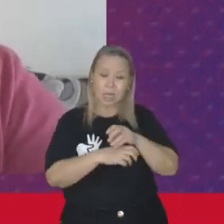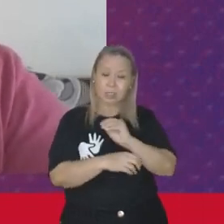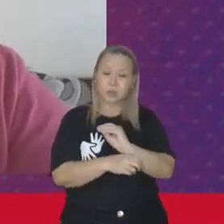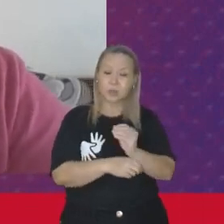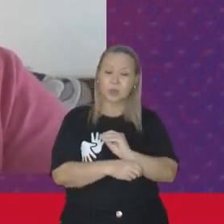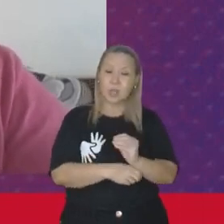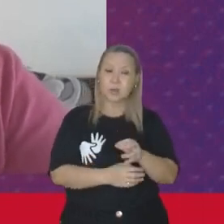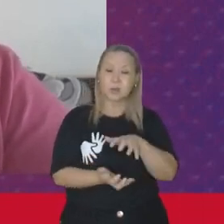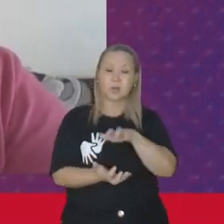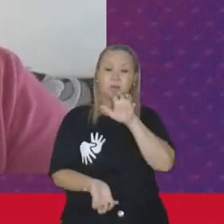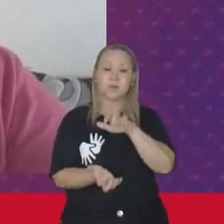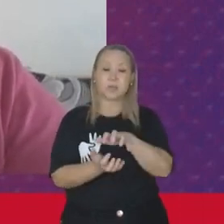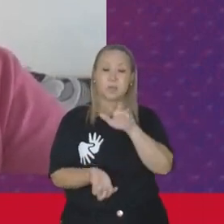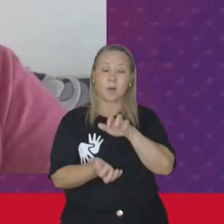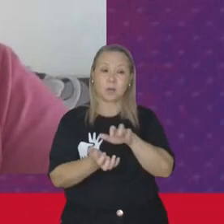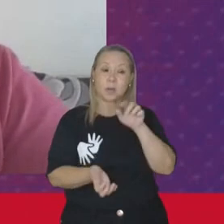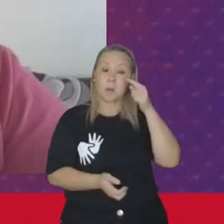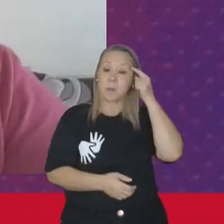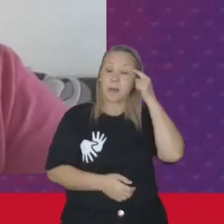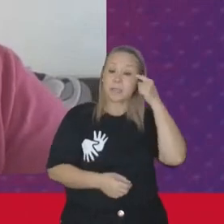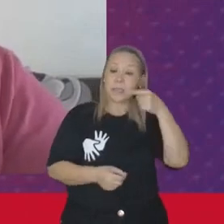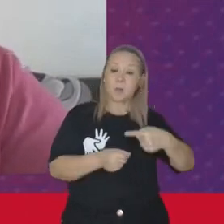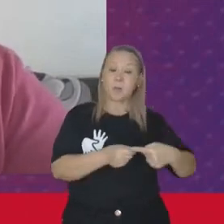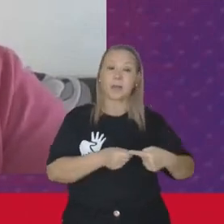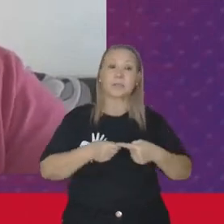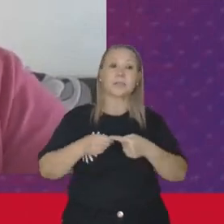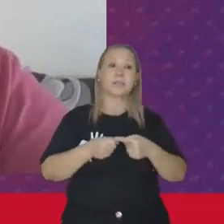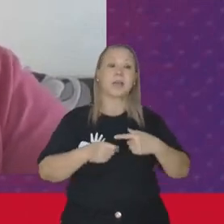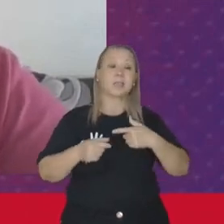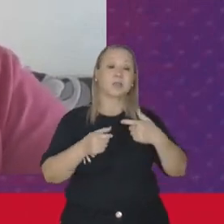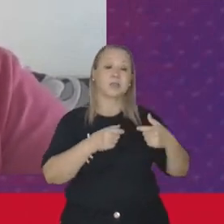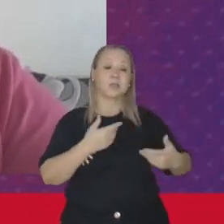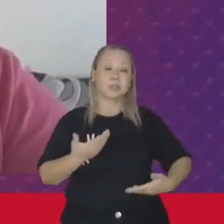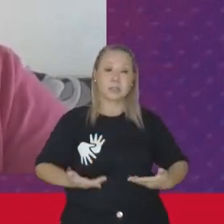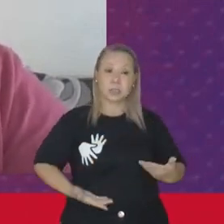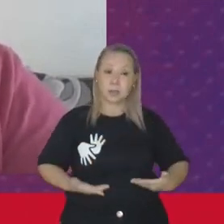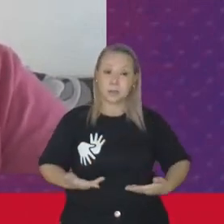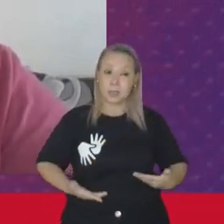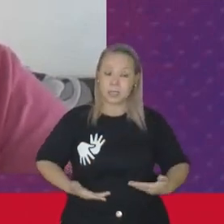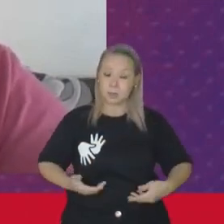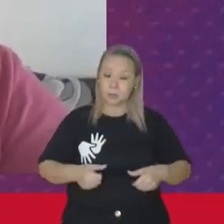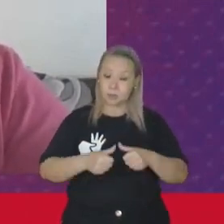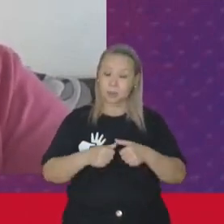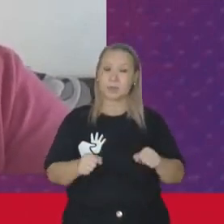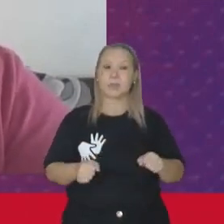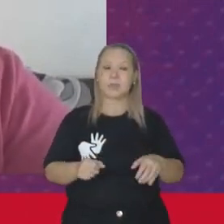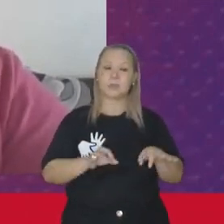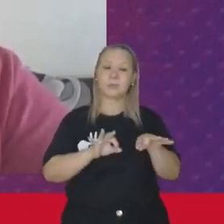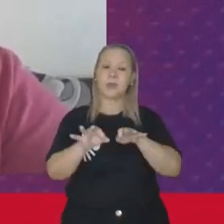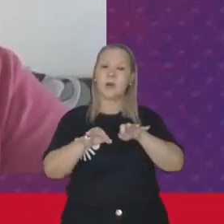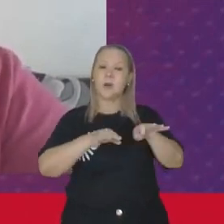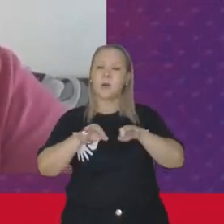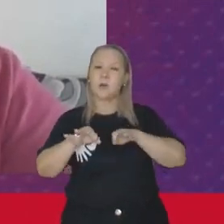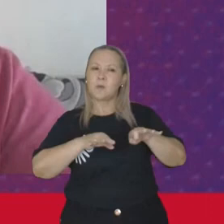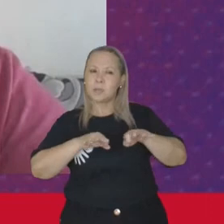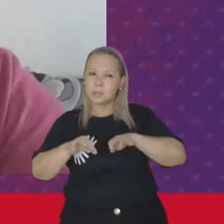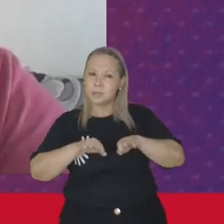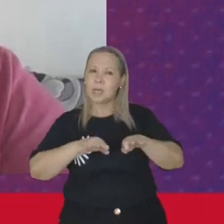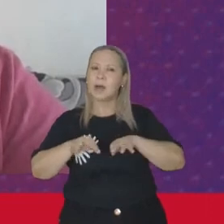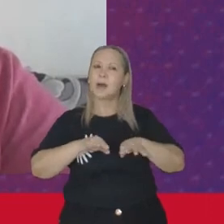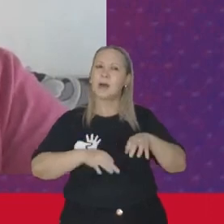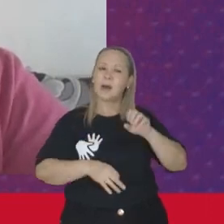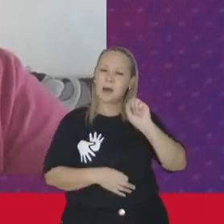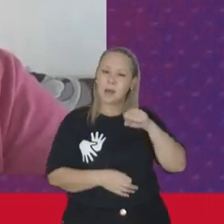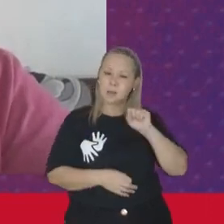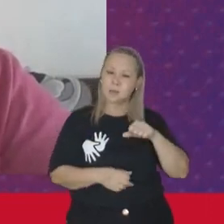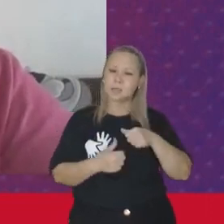idosos. Então, pensar uma cidade onde esses serviços estejam organizados de modo